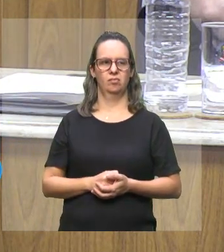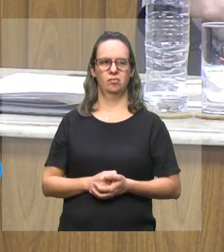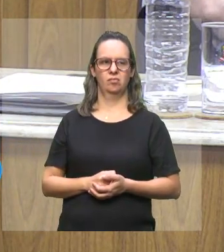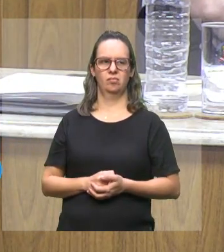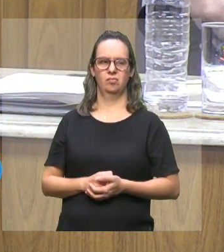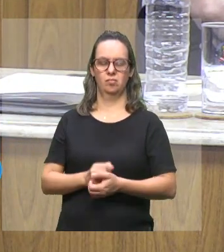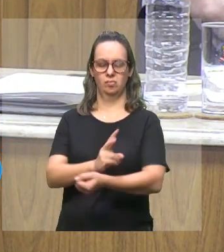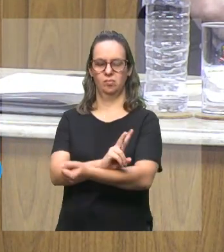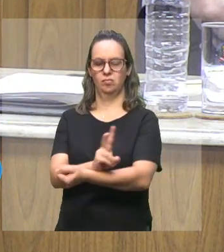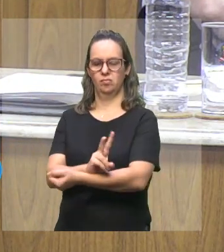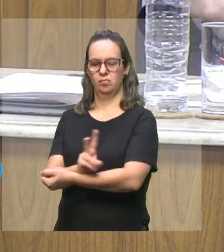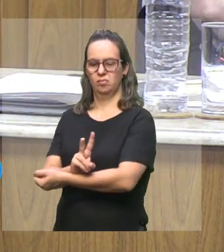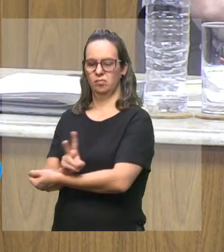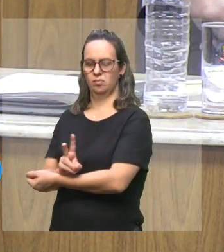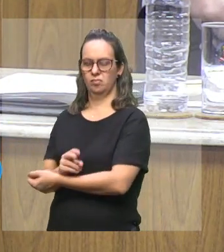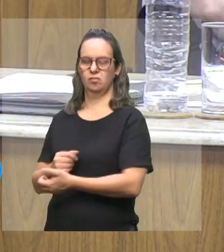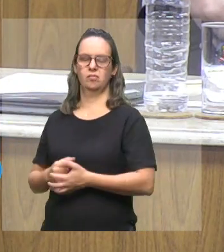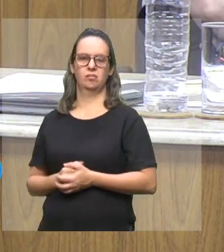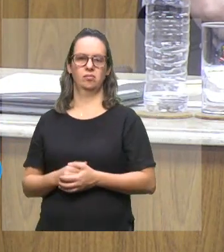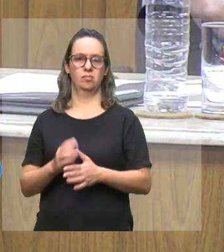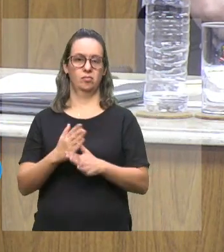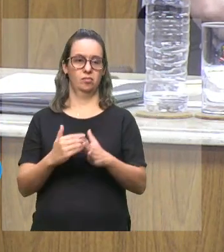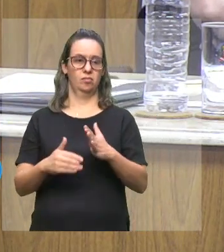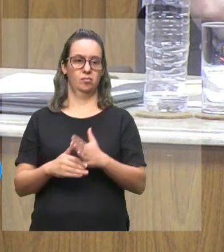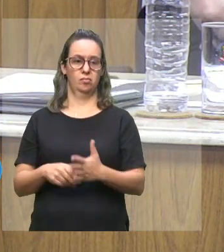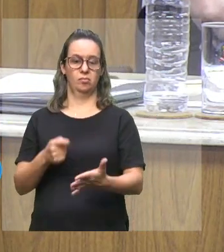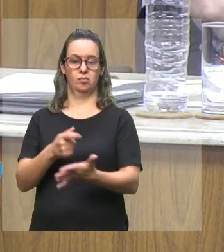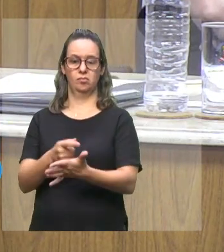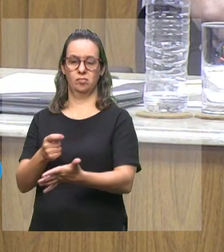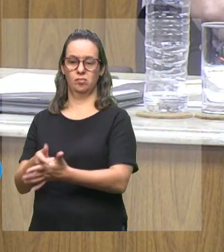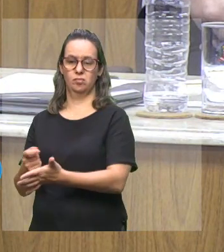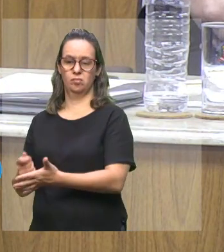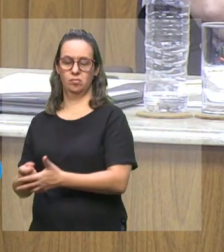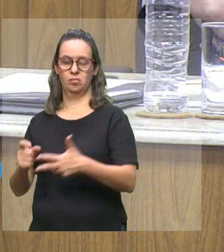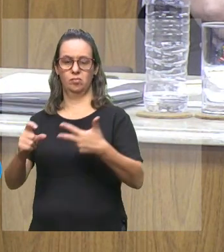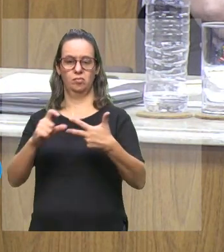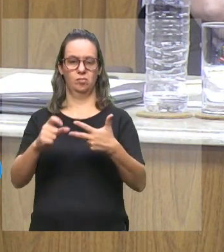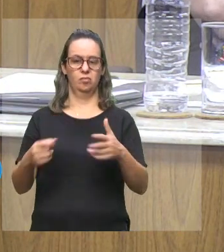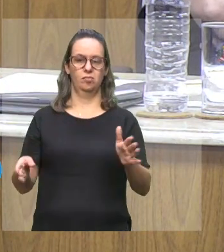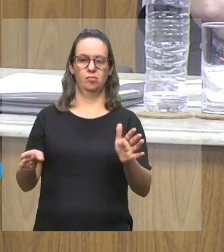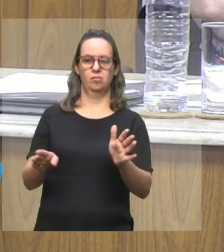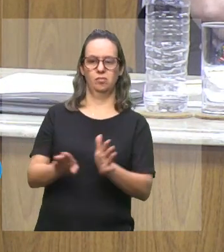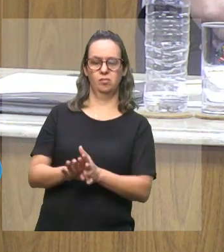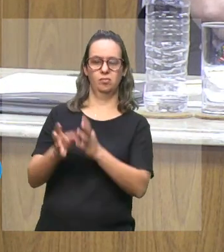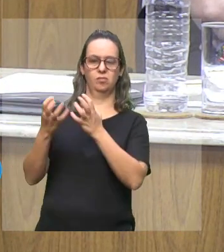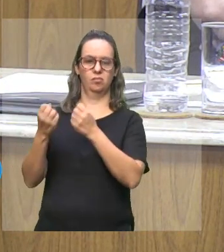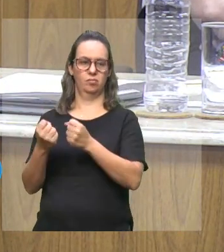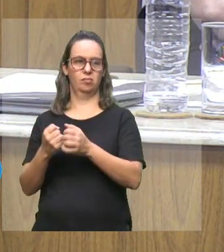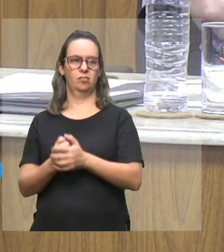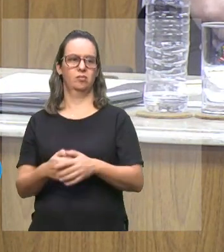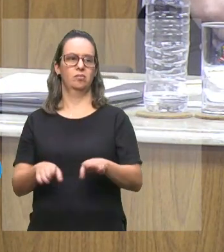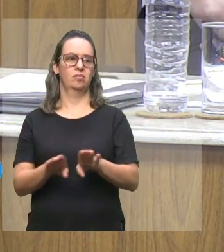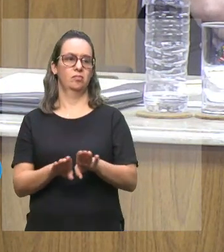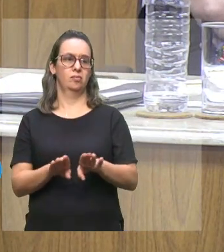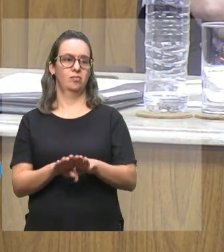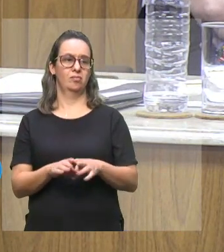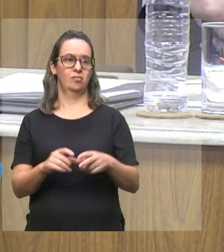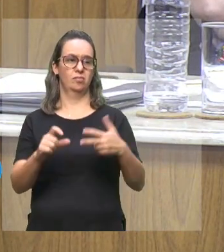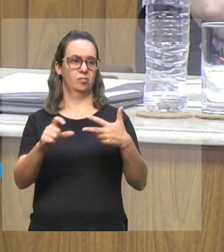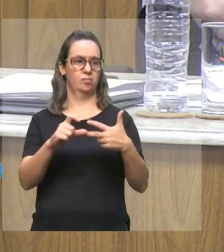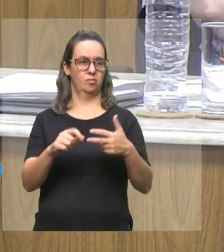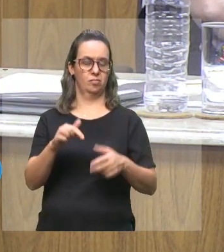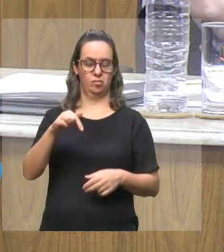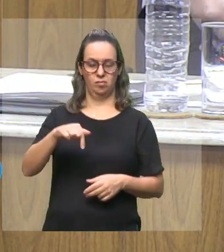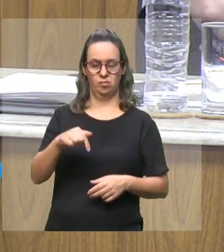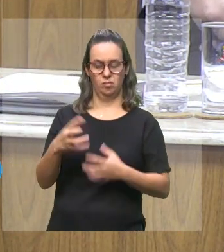analisa as contas do Executivo e vem para a Câmara Municipal aprovar, as contas do Executivo são aprovadas ou